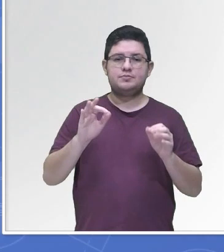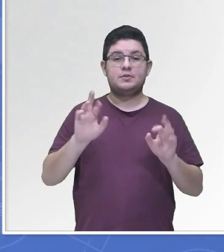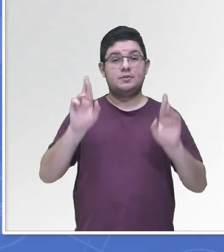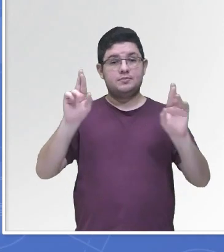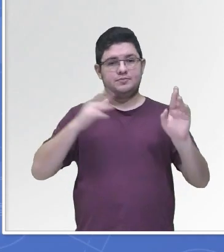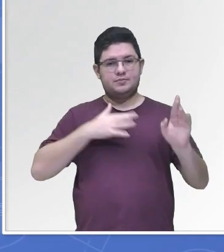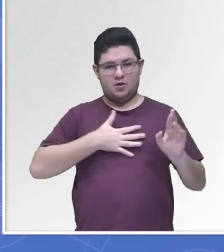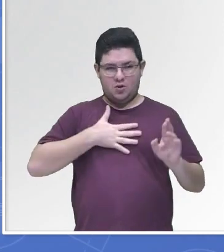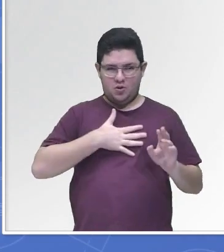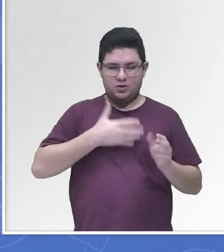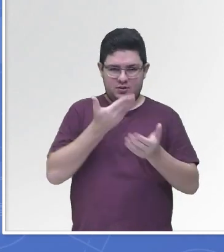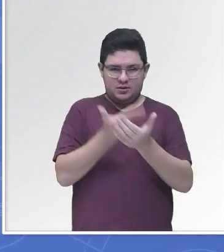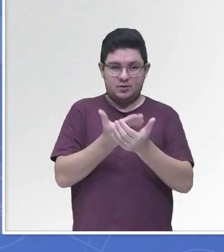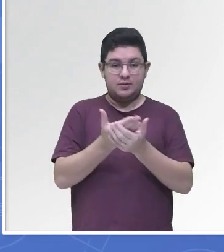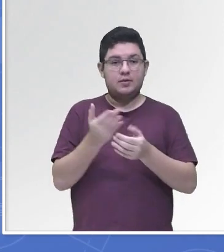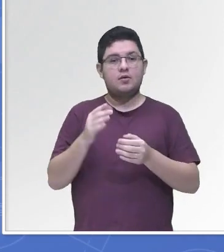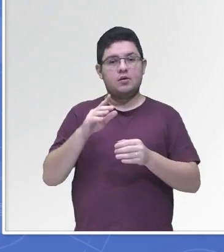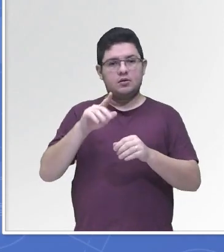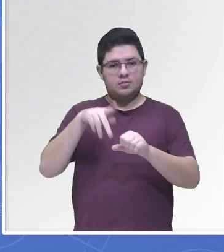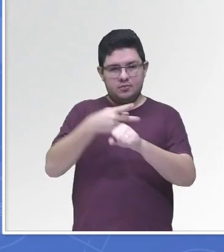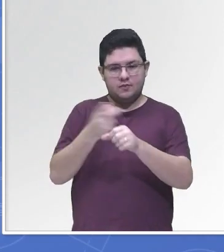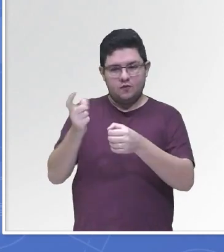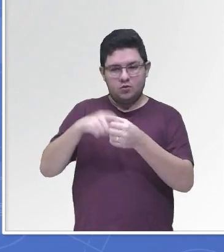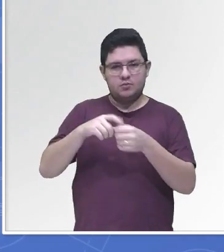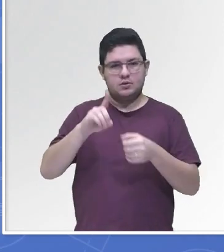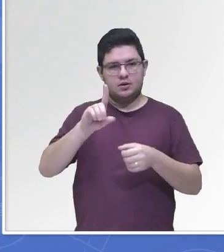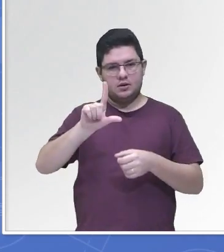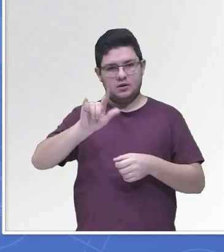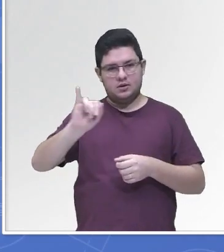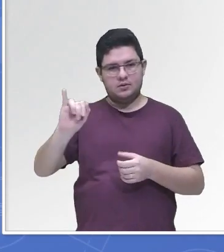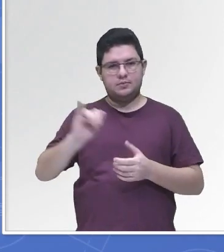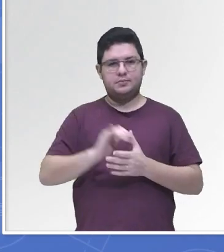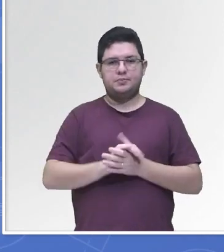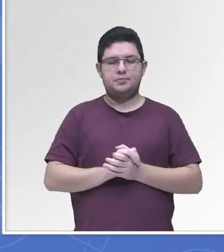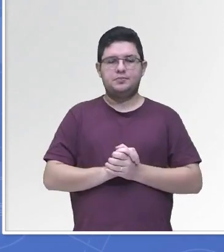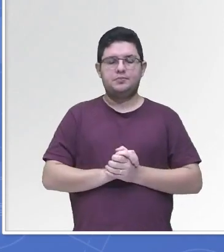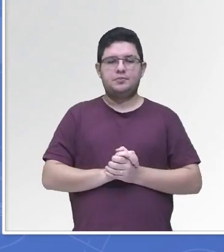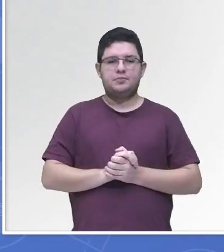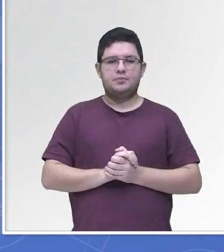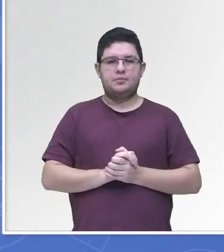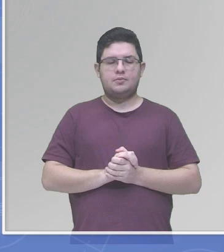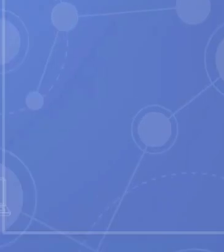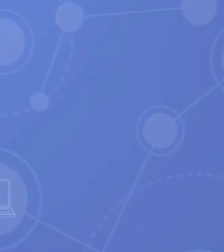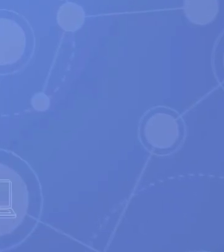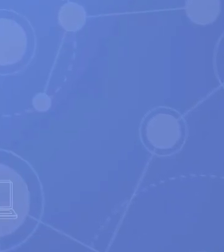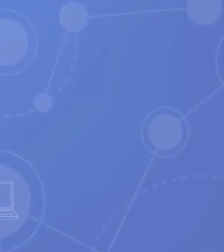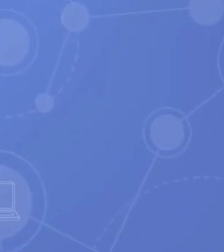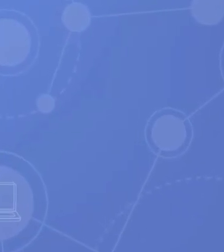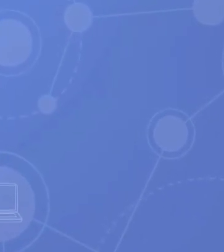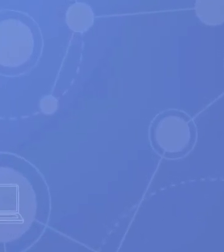Daqui a pouco a gente volta com a dinâmica local interativa. Tchau, tchau.